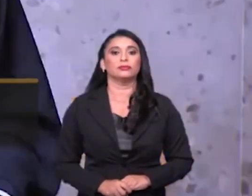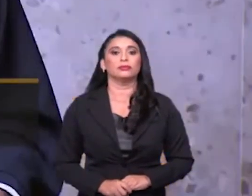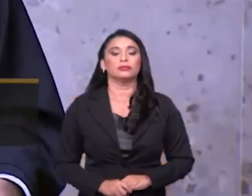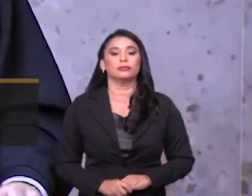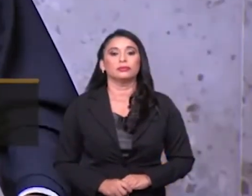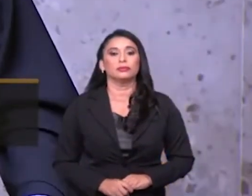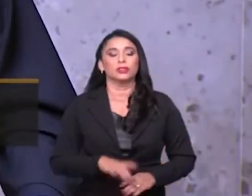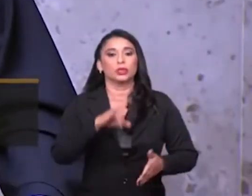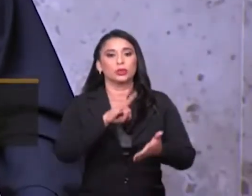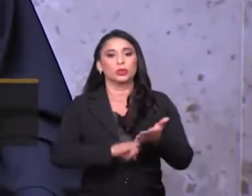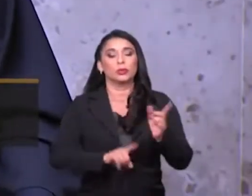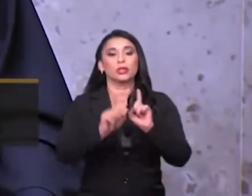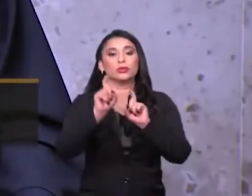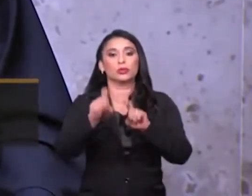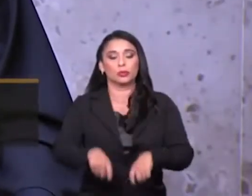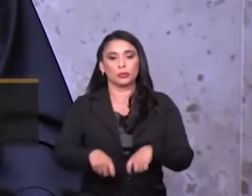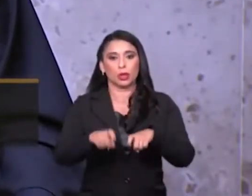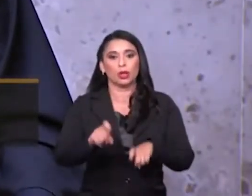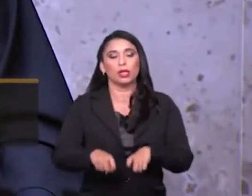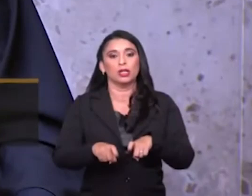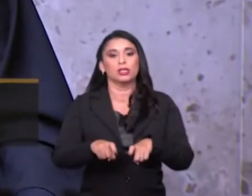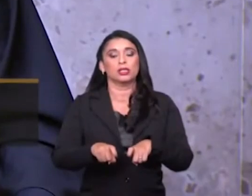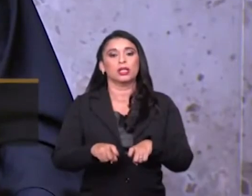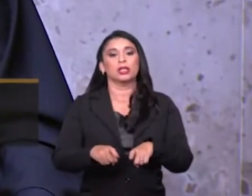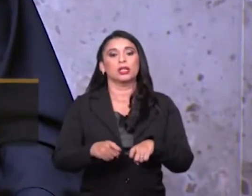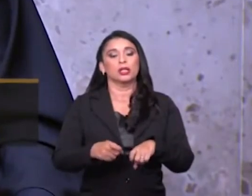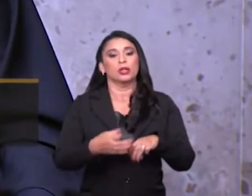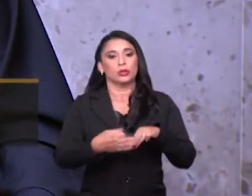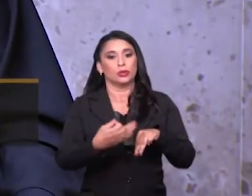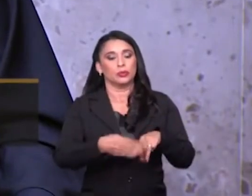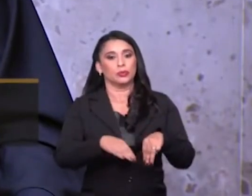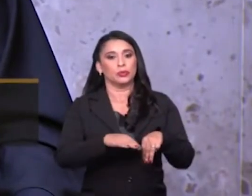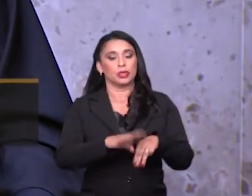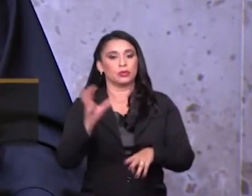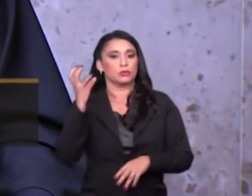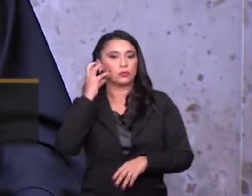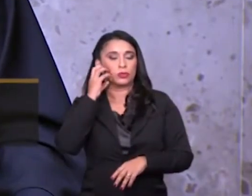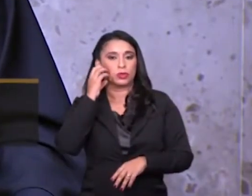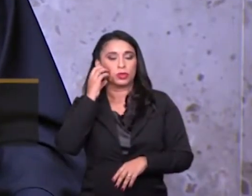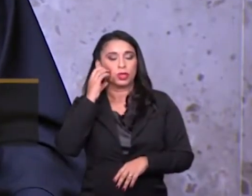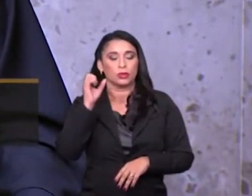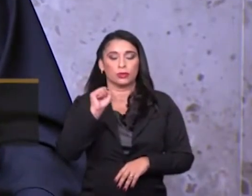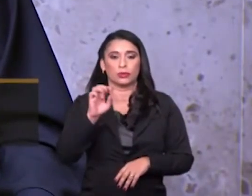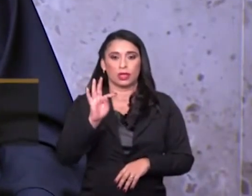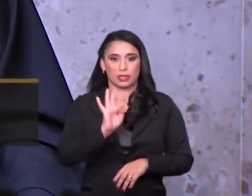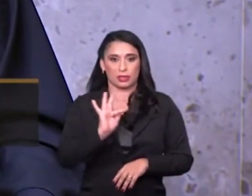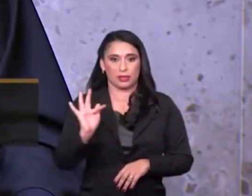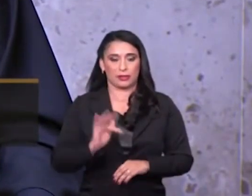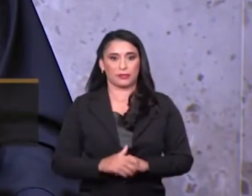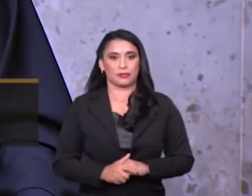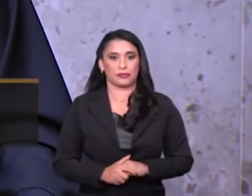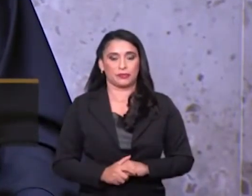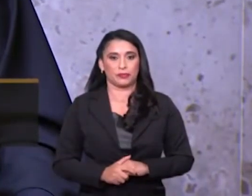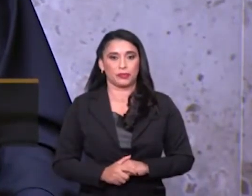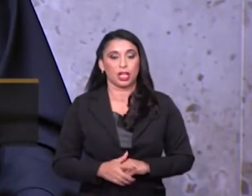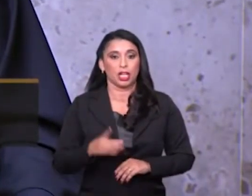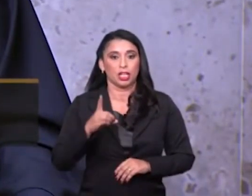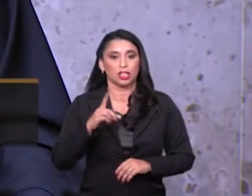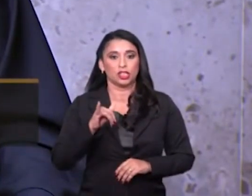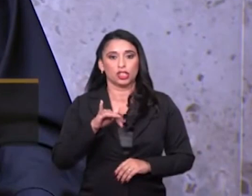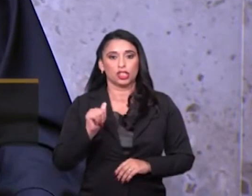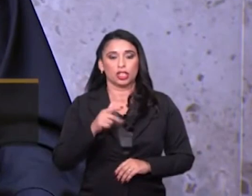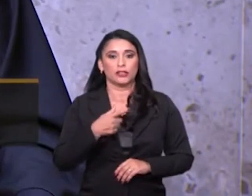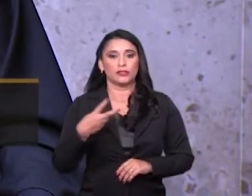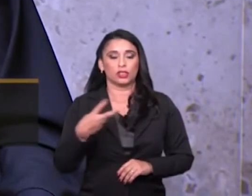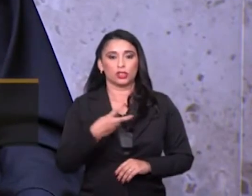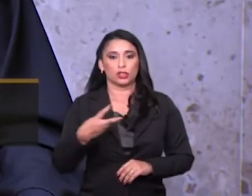termo de posse de sua excelência o Senor Flávio Dino no cargo de Ministro do Supremo Tribunal Federal aos 22 dias do mês de